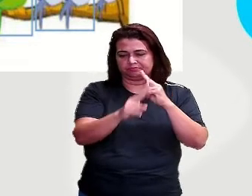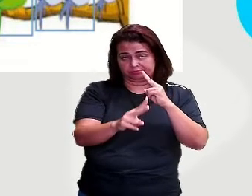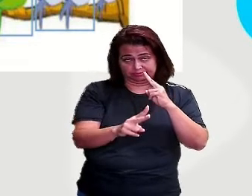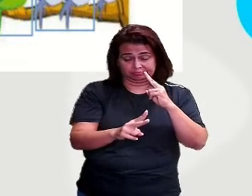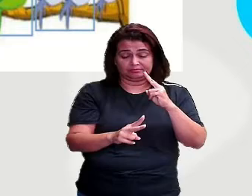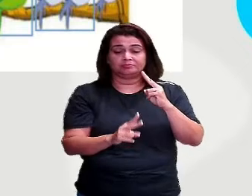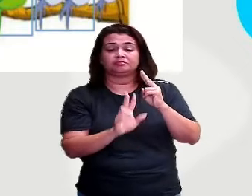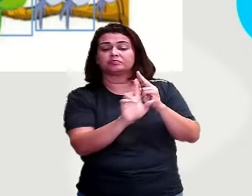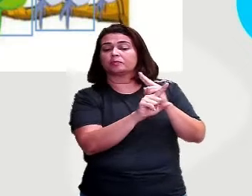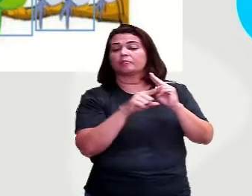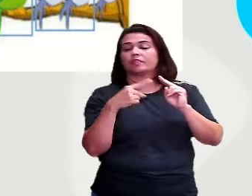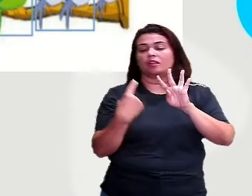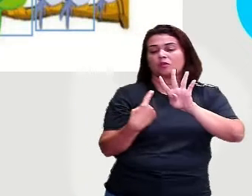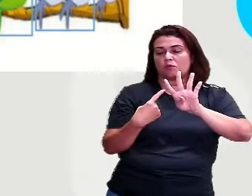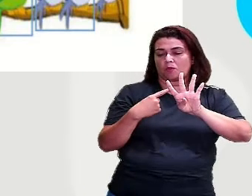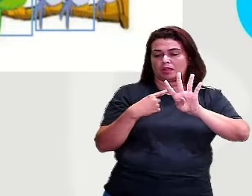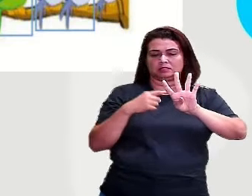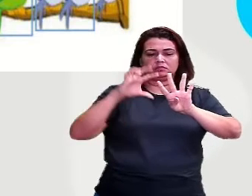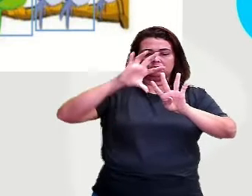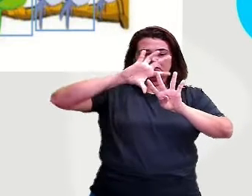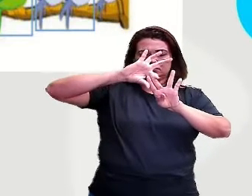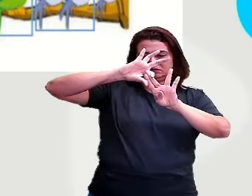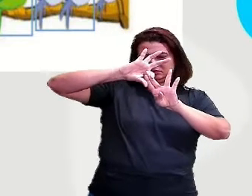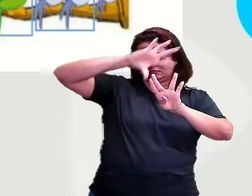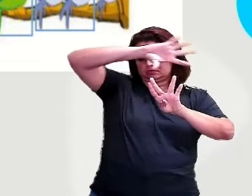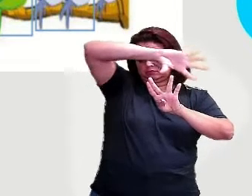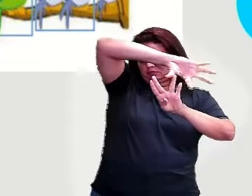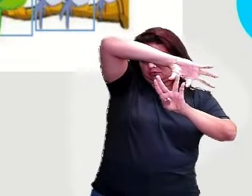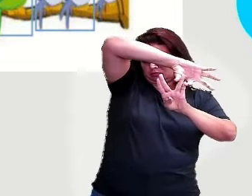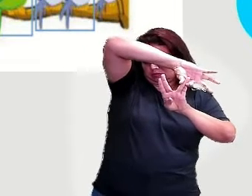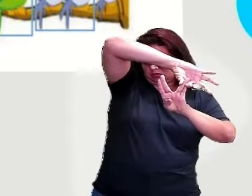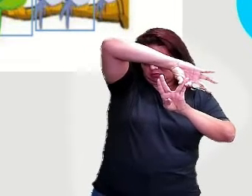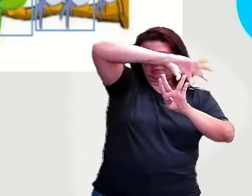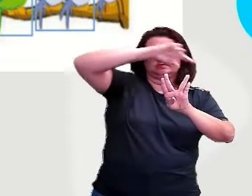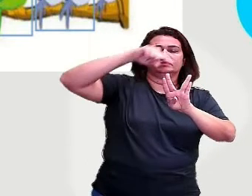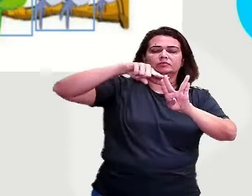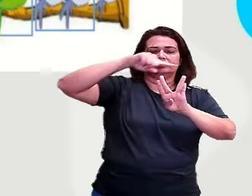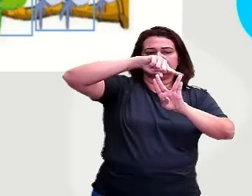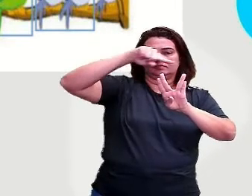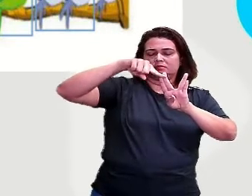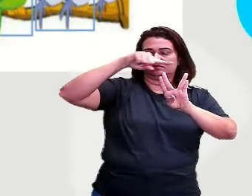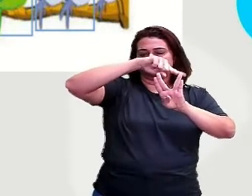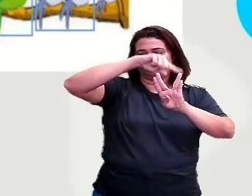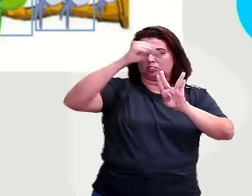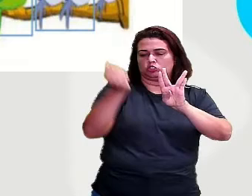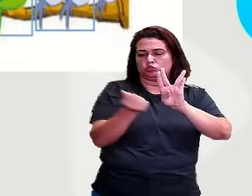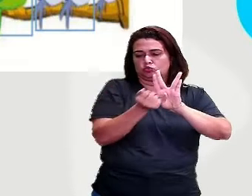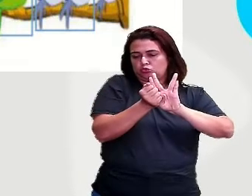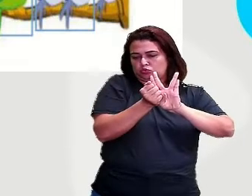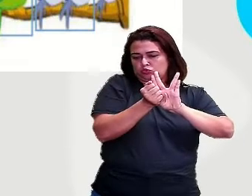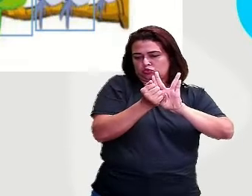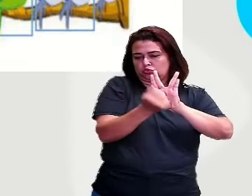casalzinhos, né? Sobrou algum? Não, não sobrou nenhum. Então, 4 é